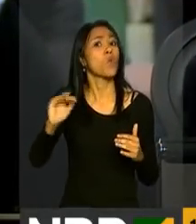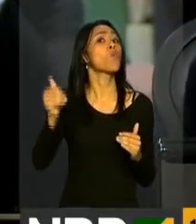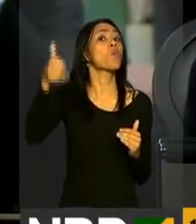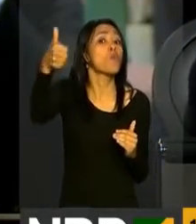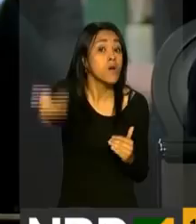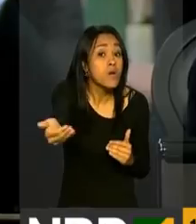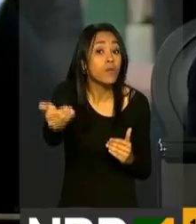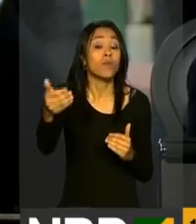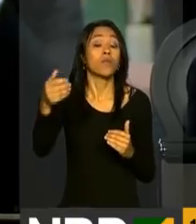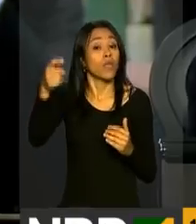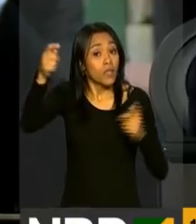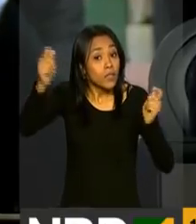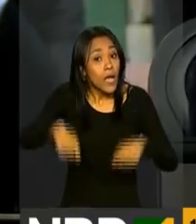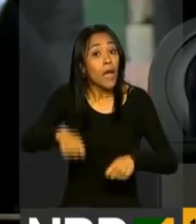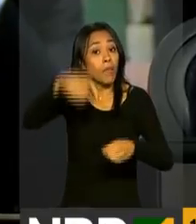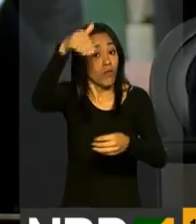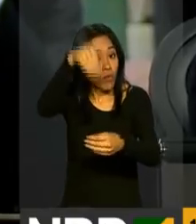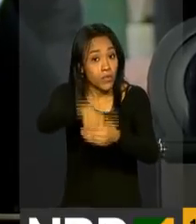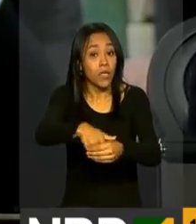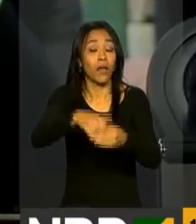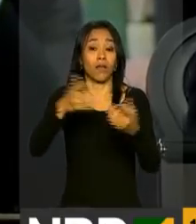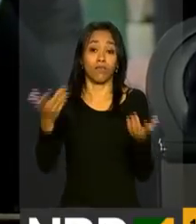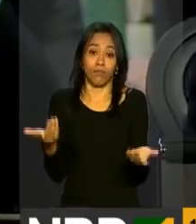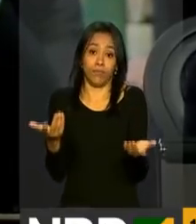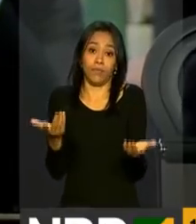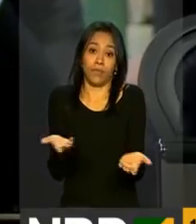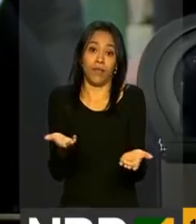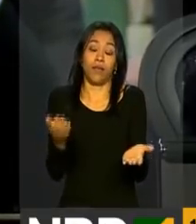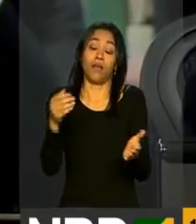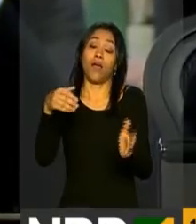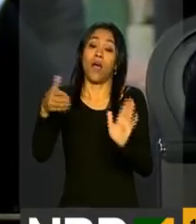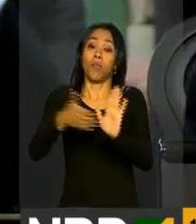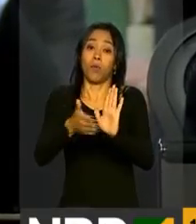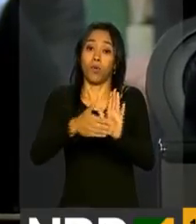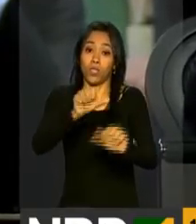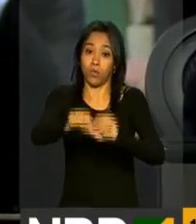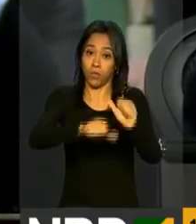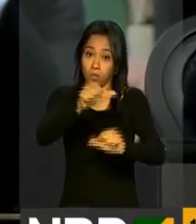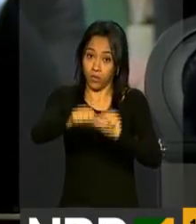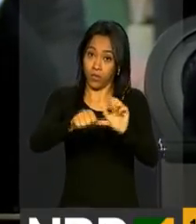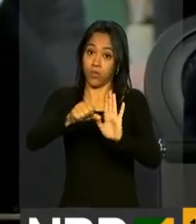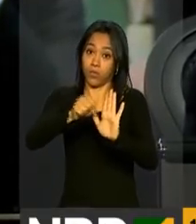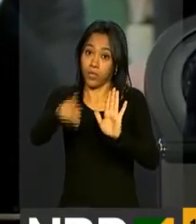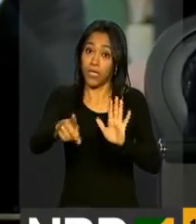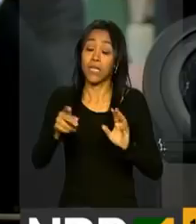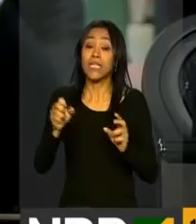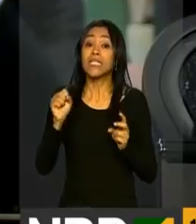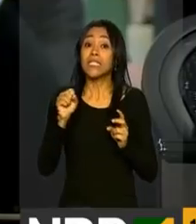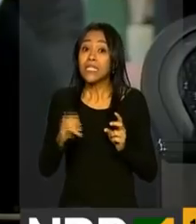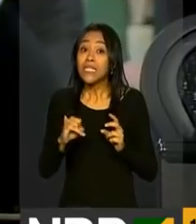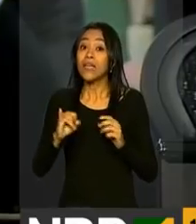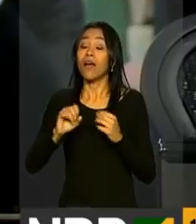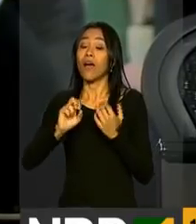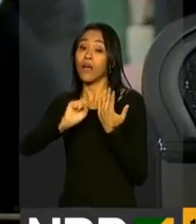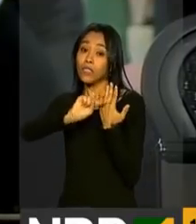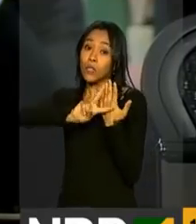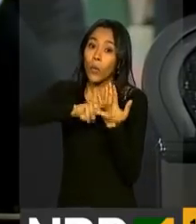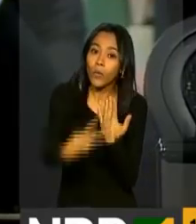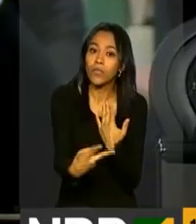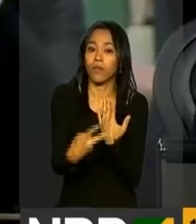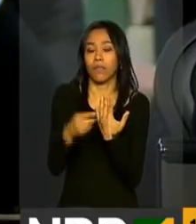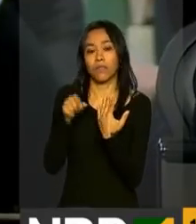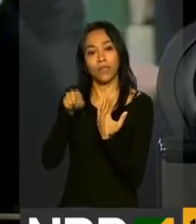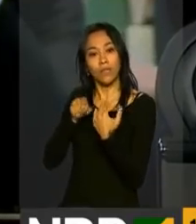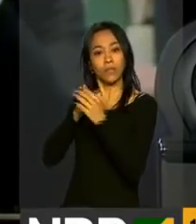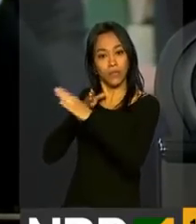possível votar a reforma da previdência e se os efeitos da intervenção já causaram os